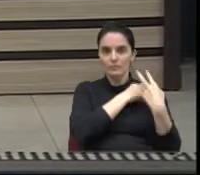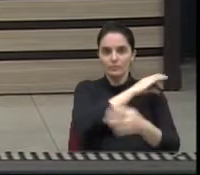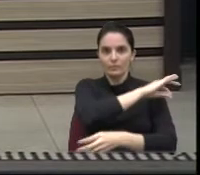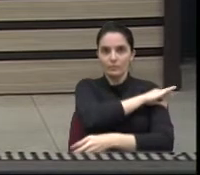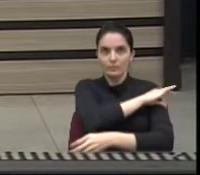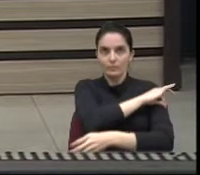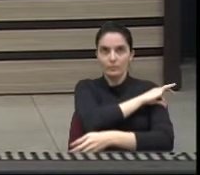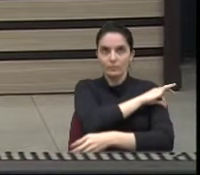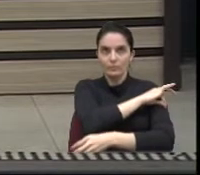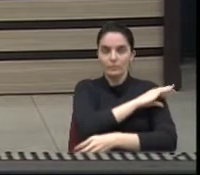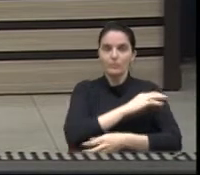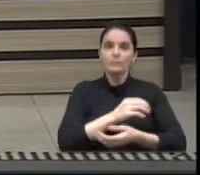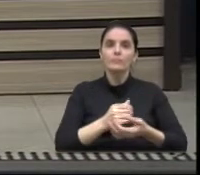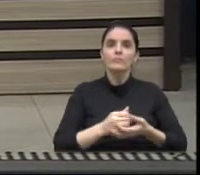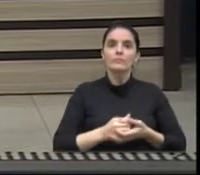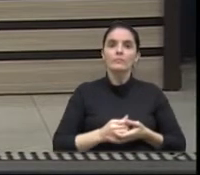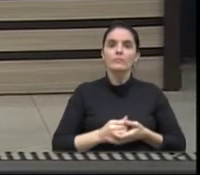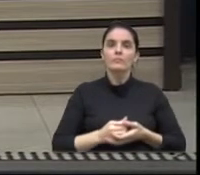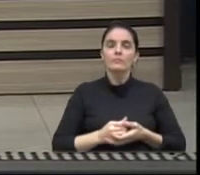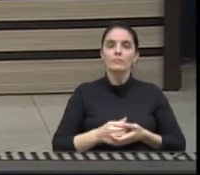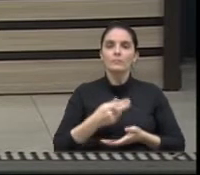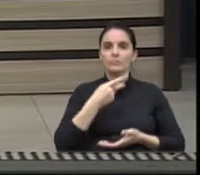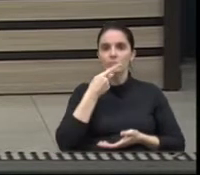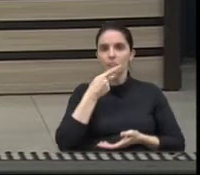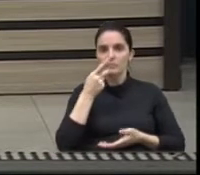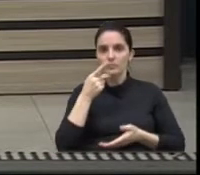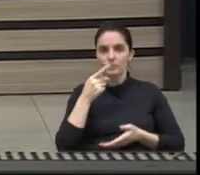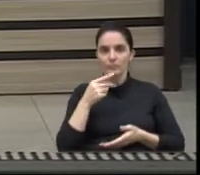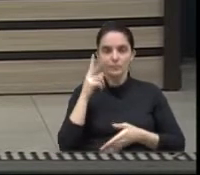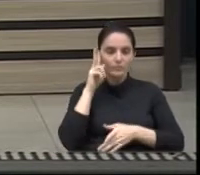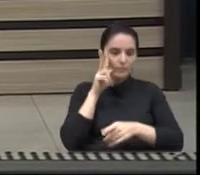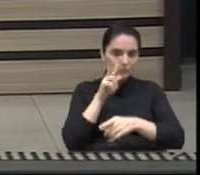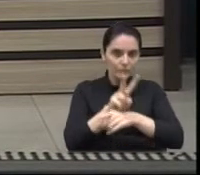Mauro Celso Botion, que disciplina e fiscaliza